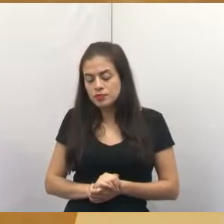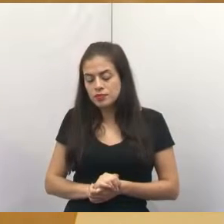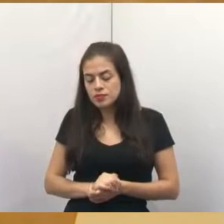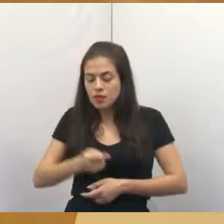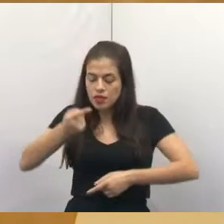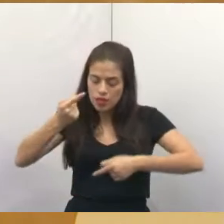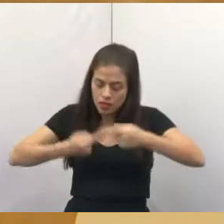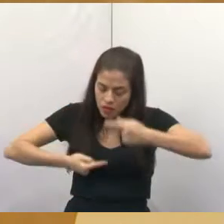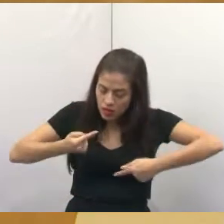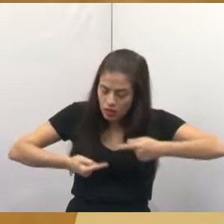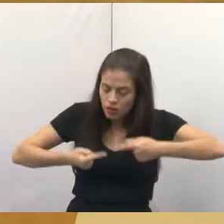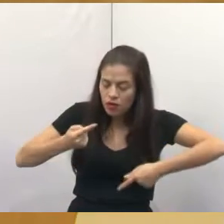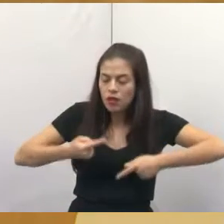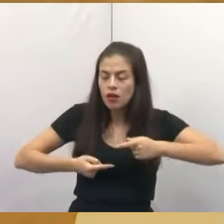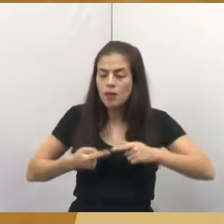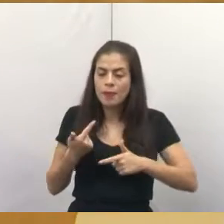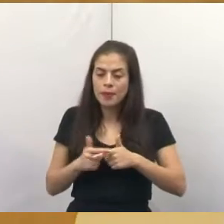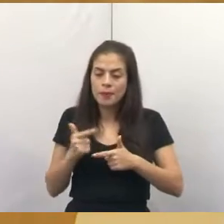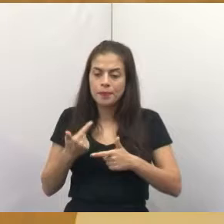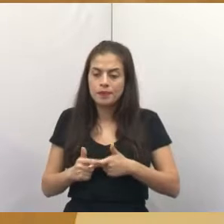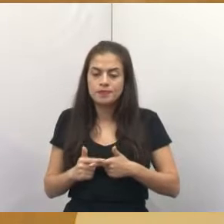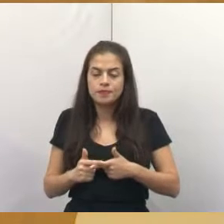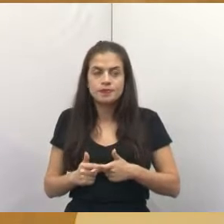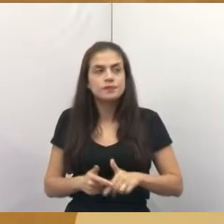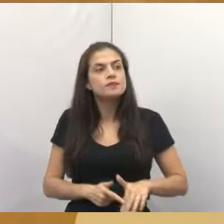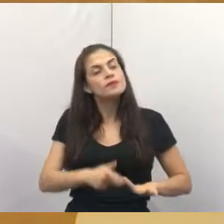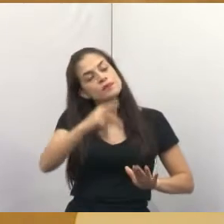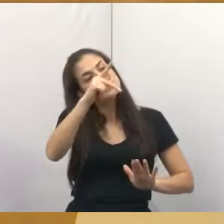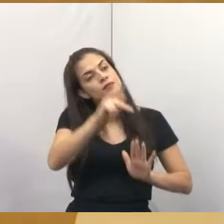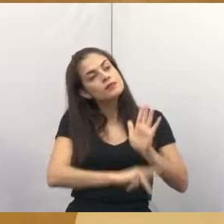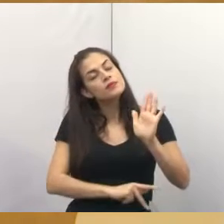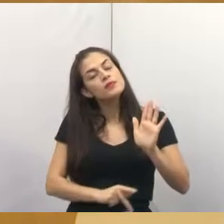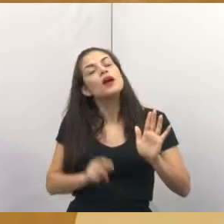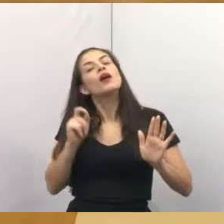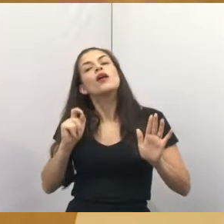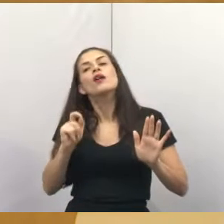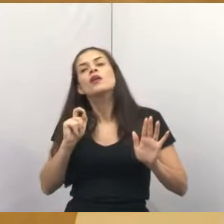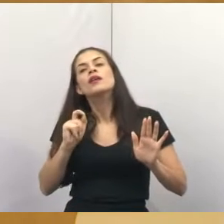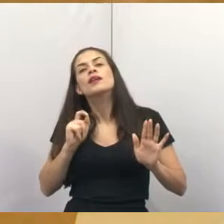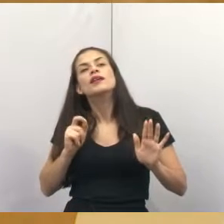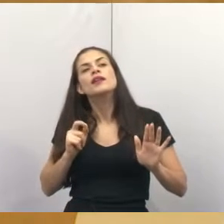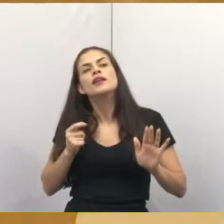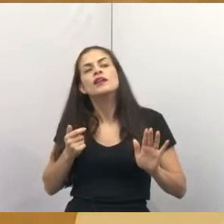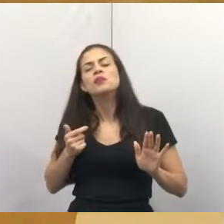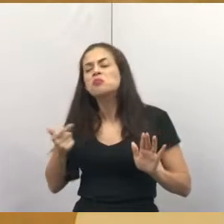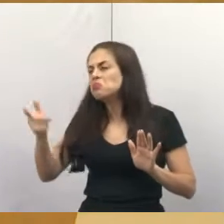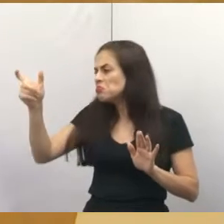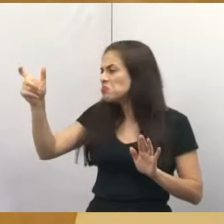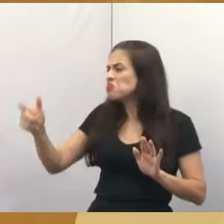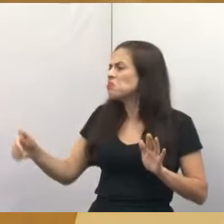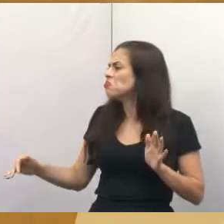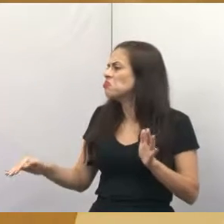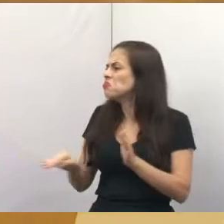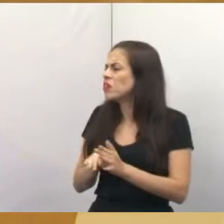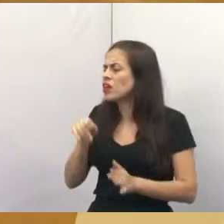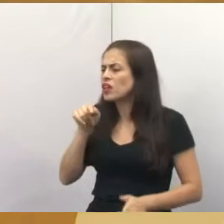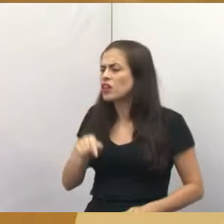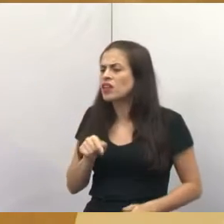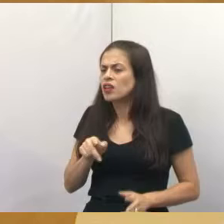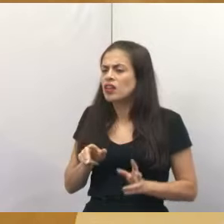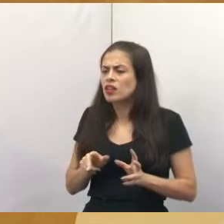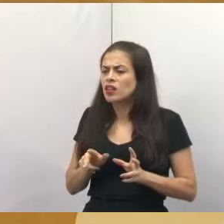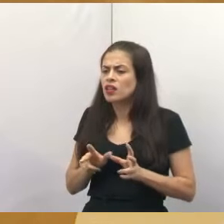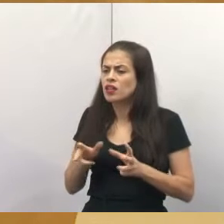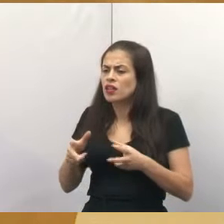aqui, é o seguinte, quem não vem na Câmara Municipal, não tem um assessor? Tem